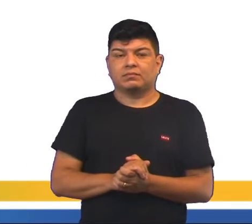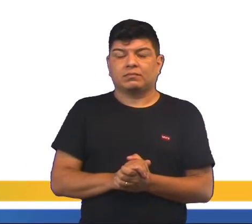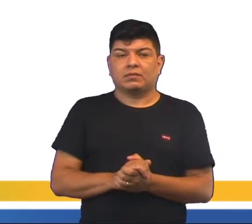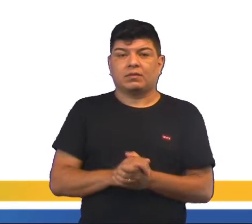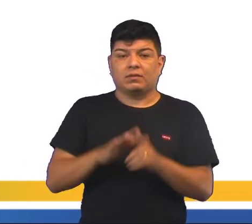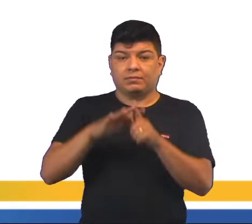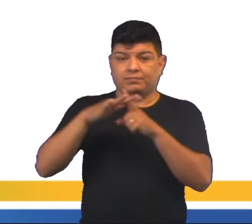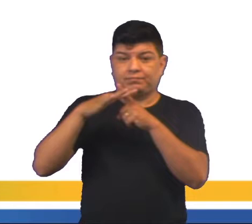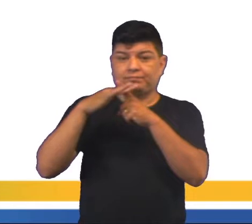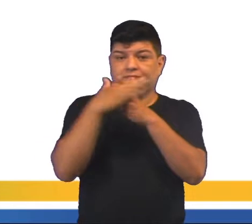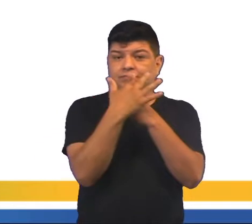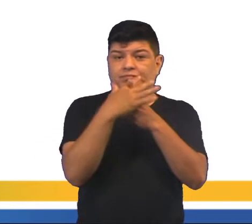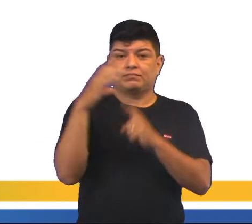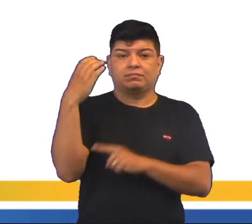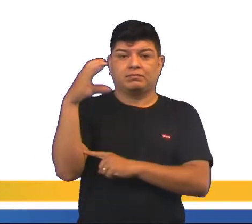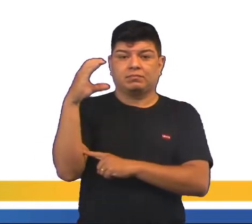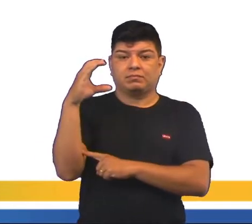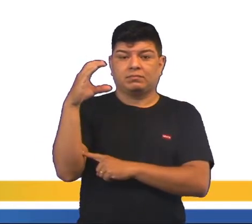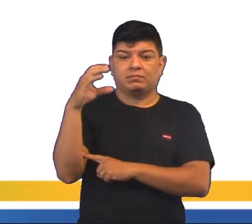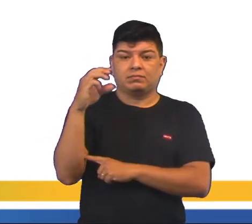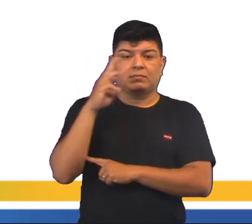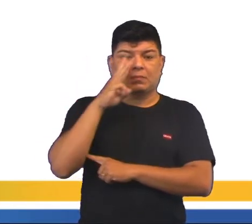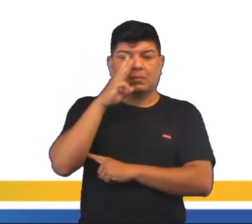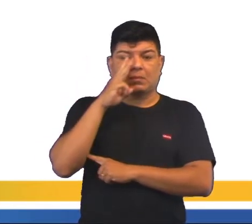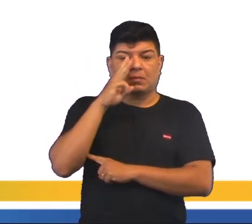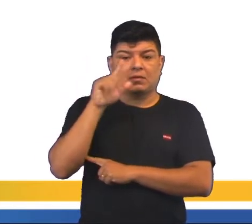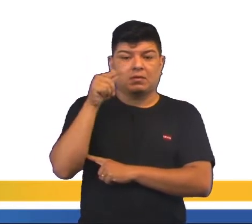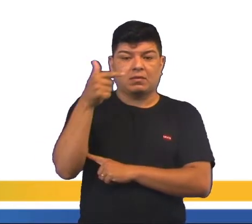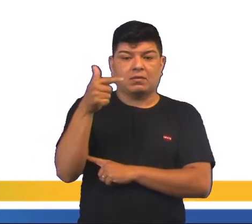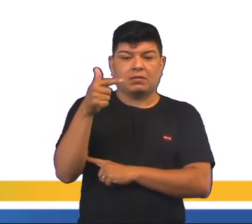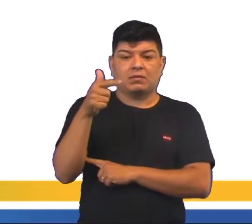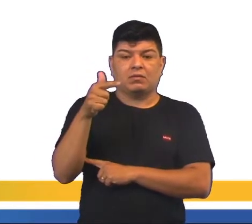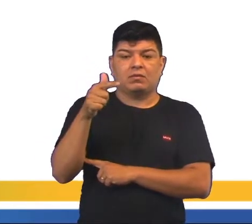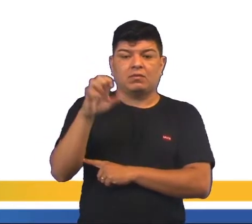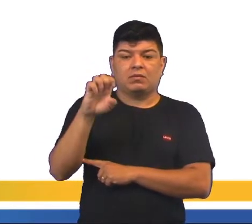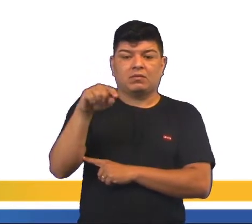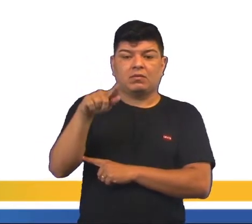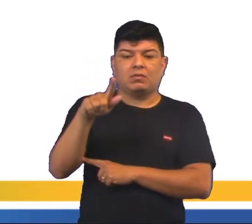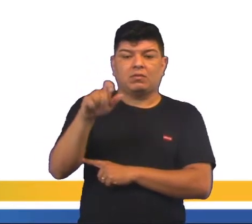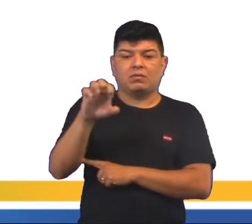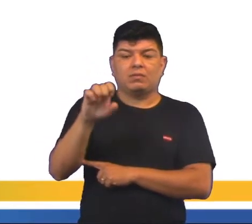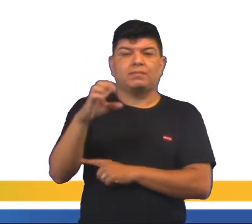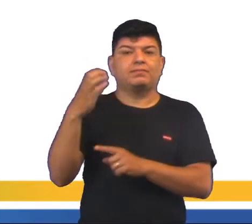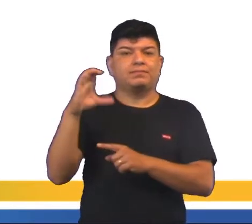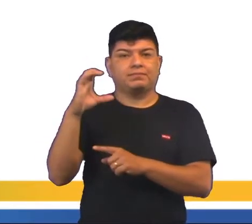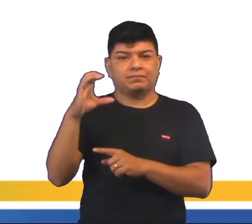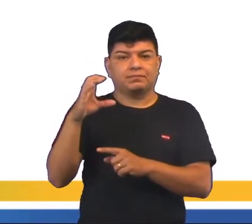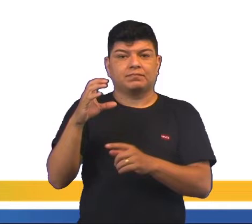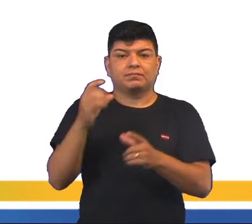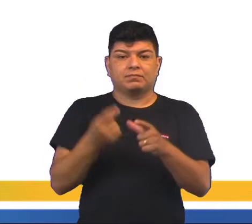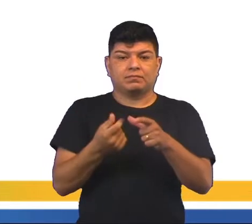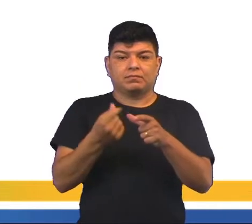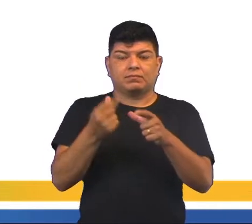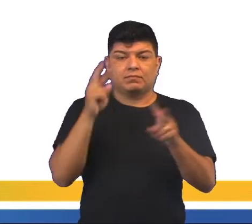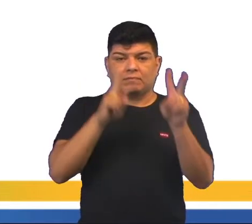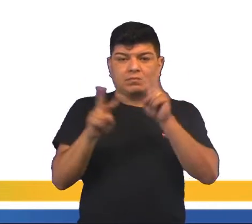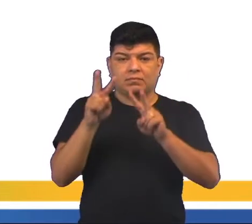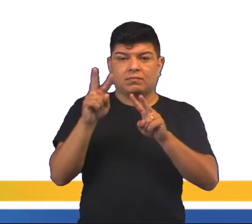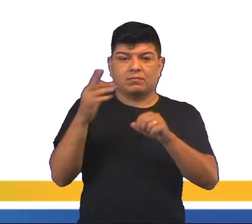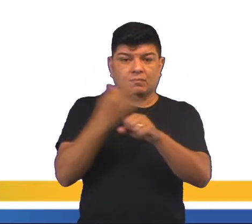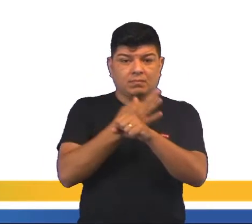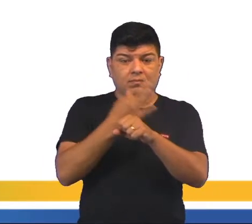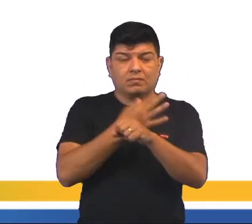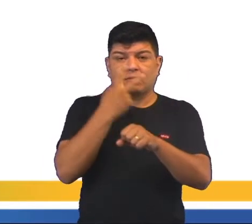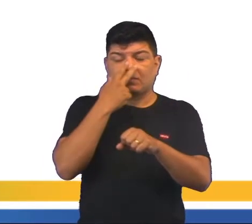científico, né, foi criado pelo Marx e pelo Engels. Ele propõe a análise científica do capitalismo visando a sua